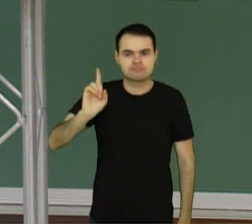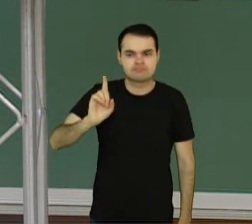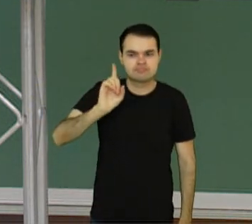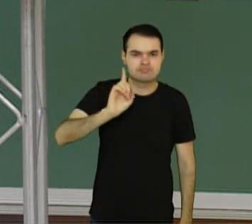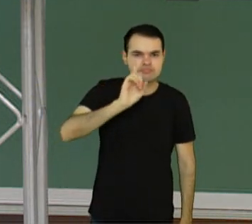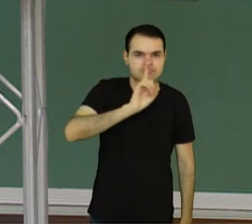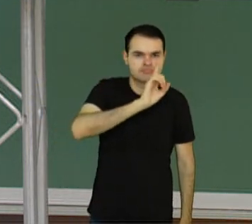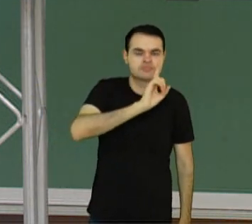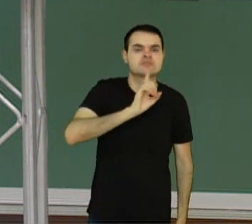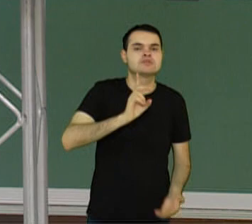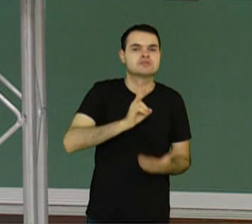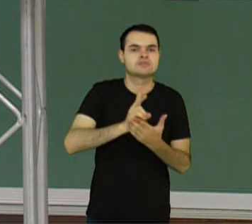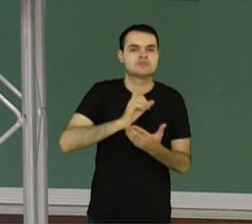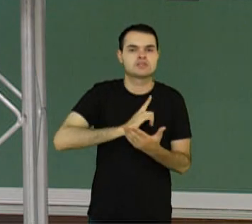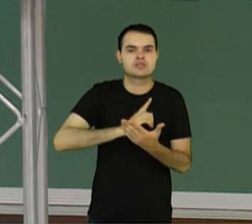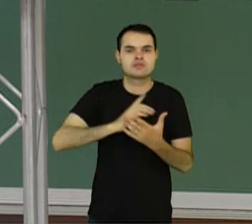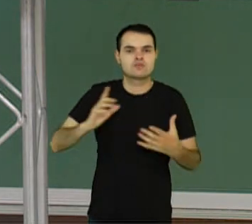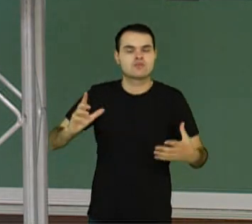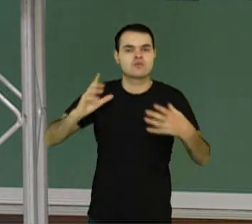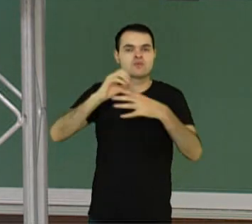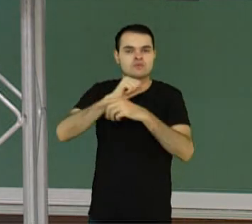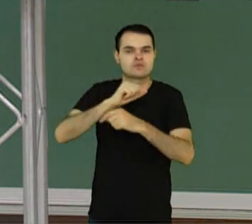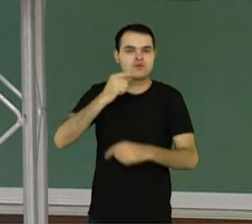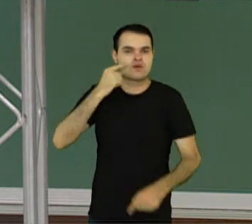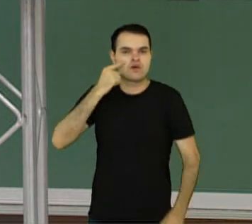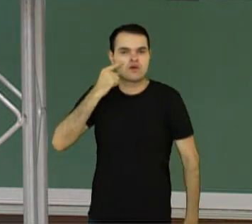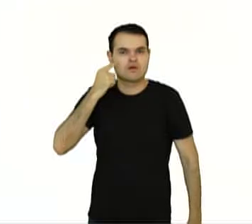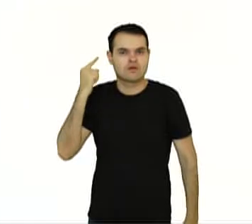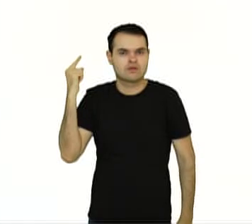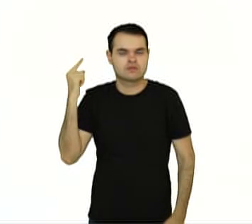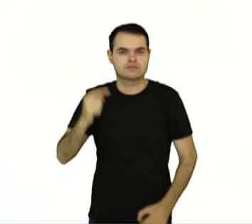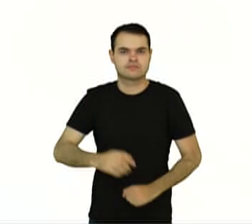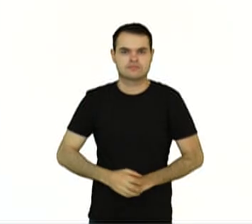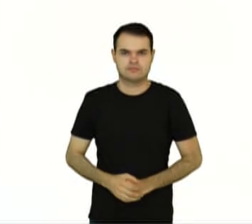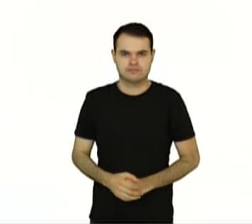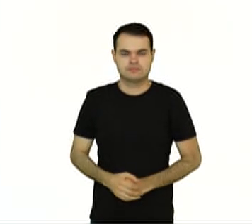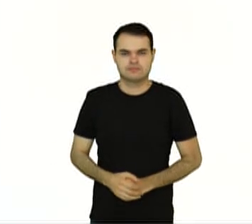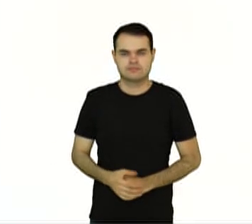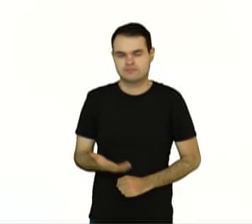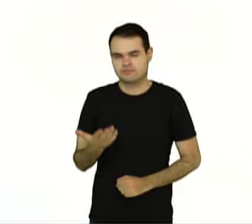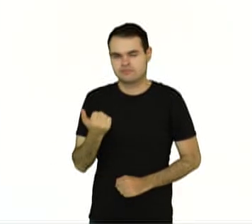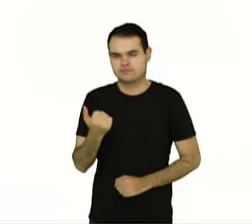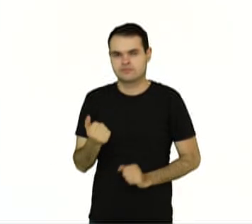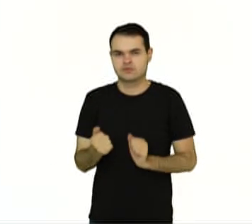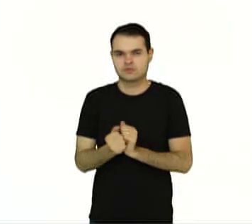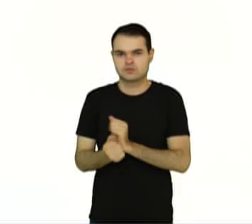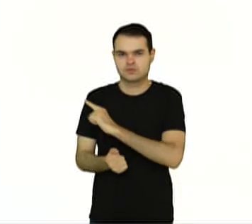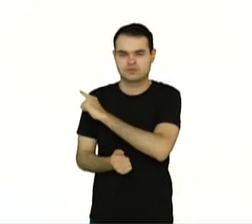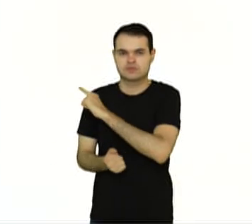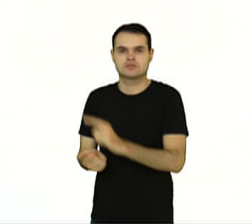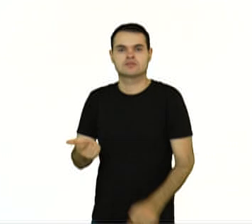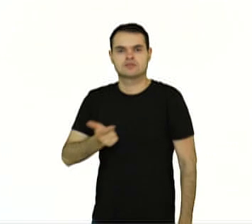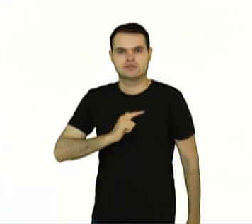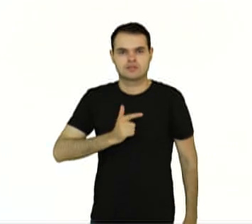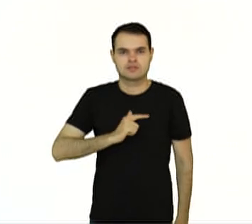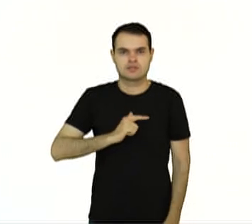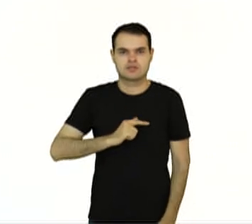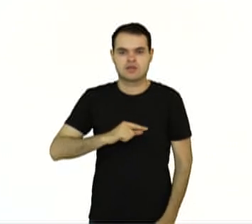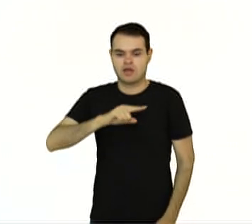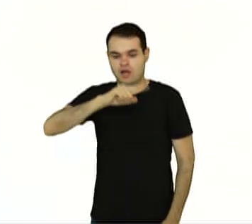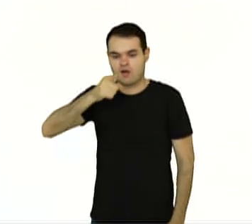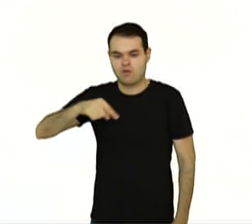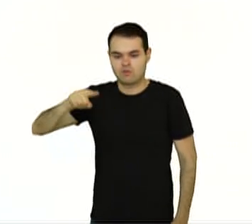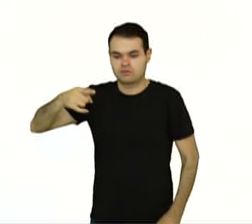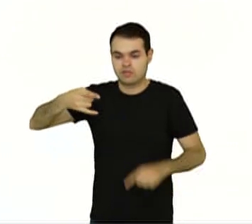vai ter um conceito construtivo. Olha o que acontece algebricamente. Me acompanhe na tela aqui, ó. Você vai ter a onda resultante, ou a